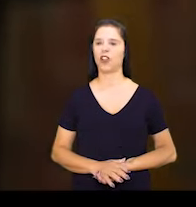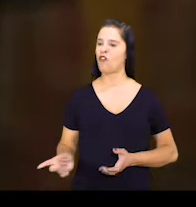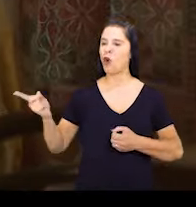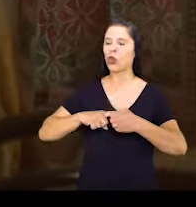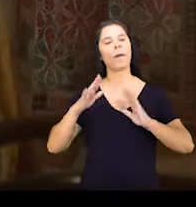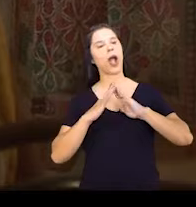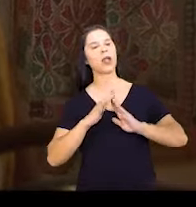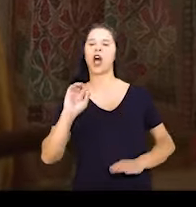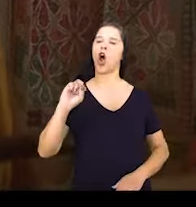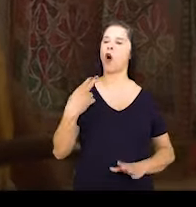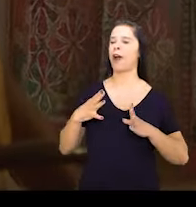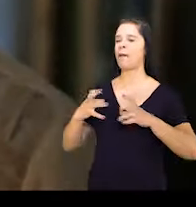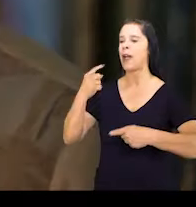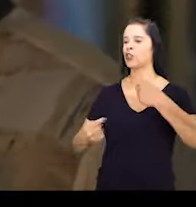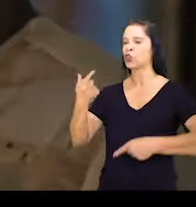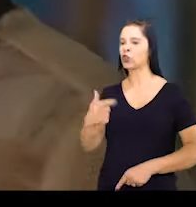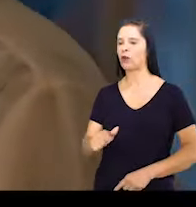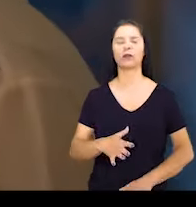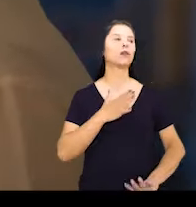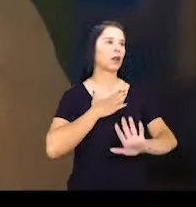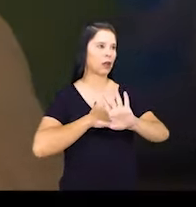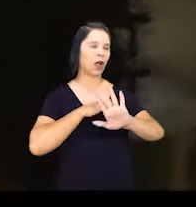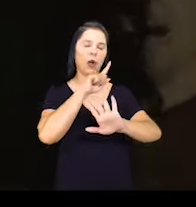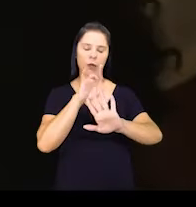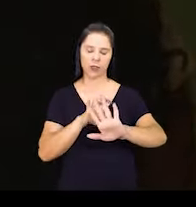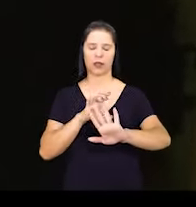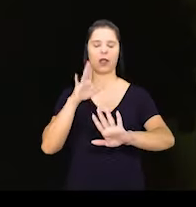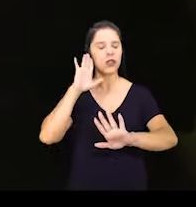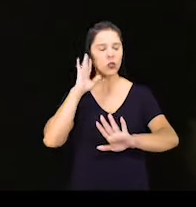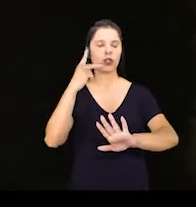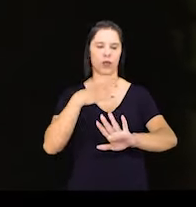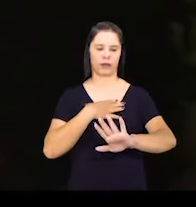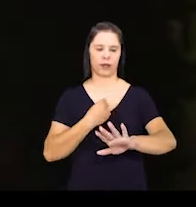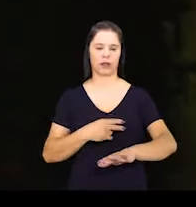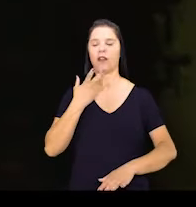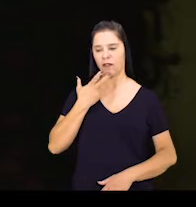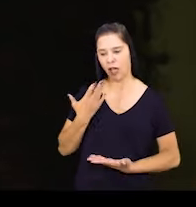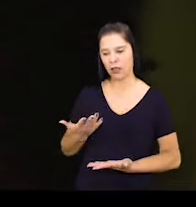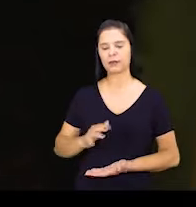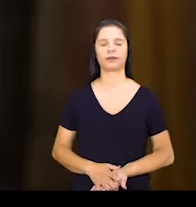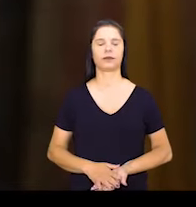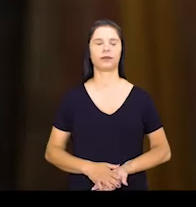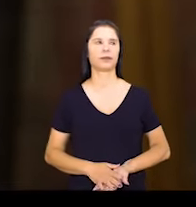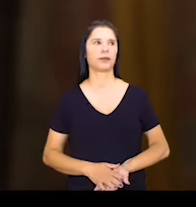Voltou pra casa ou veio discutir de novo? Calma, Zé. Escuta ela. Fala, filho.